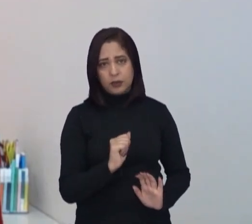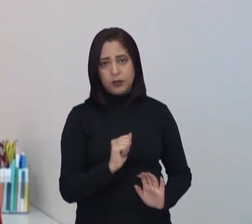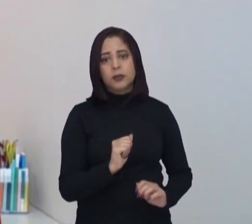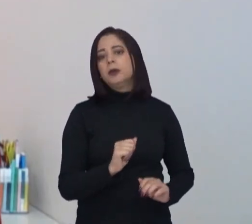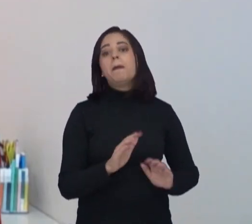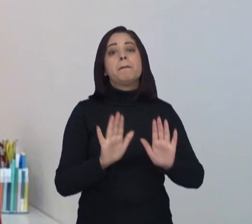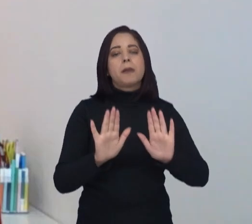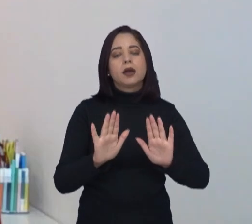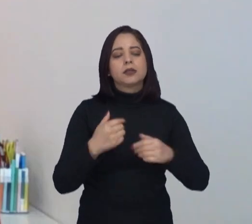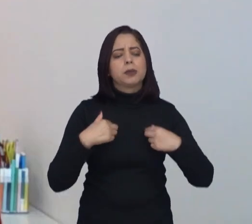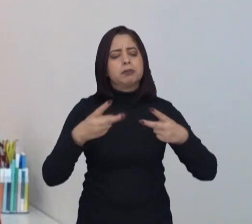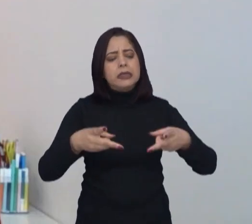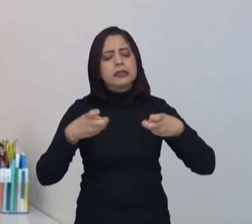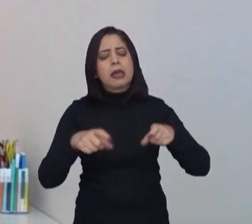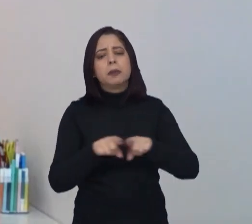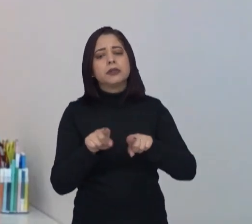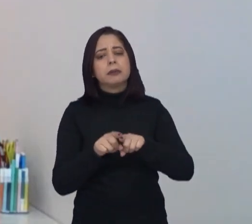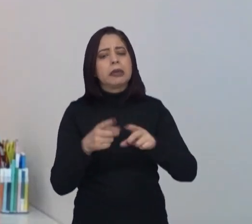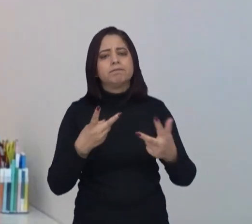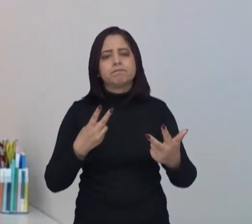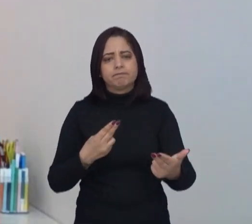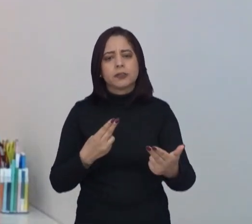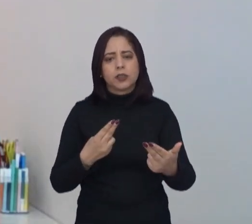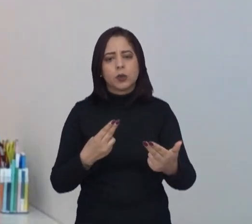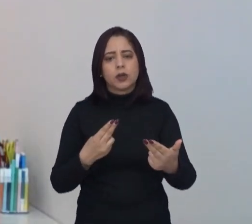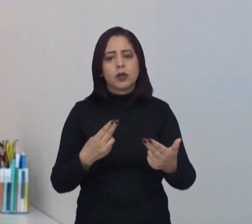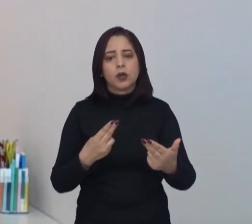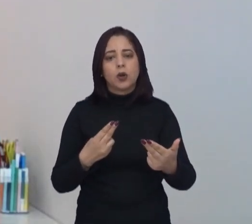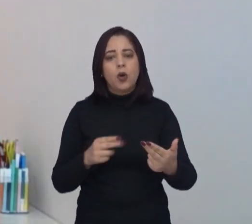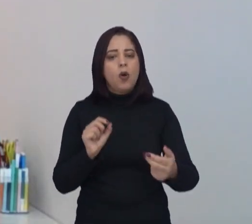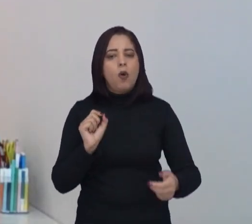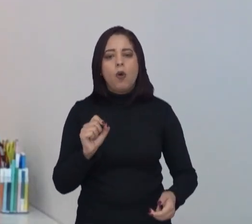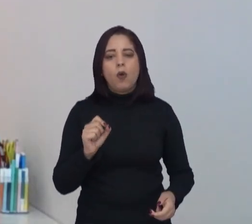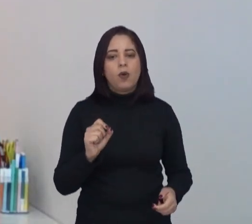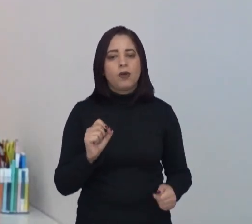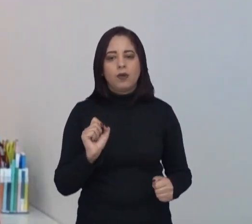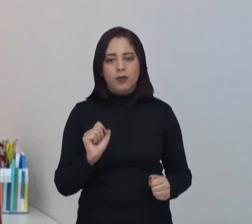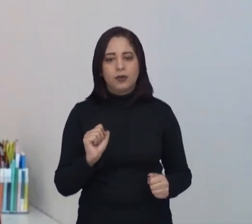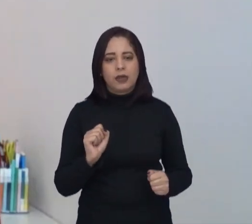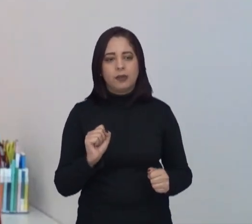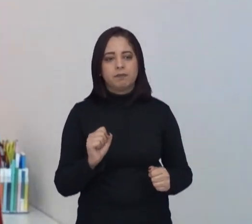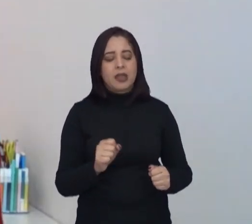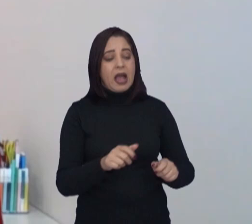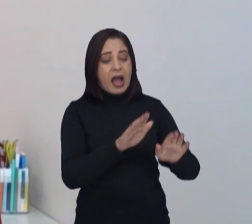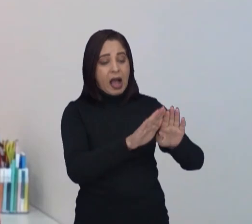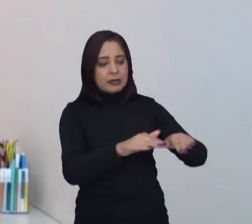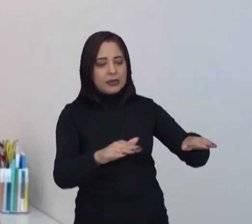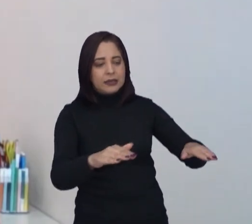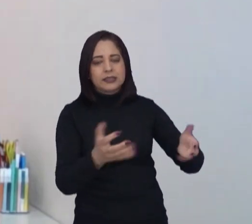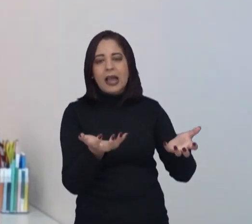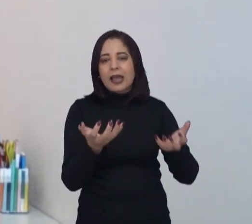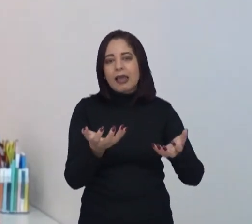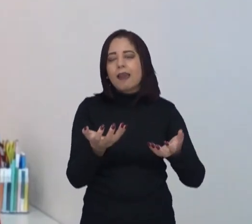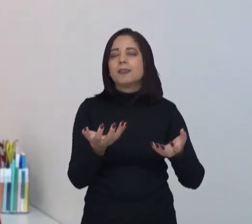adolescência. Mas o que eu percebo, né, principalmente nessa área, é a questão de corresponder às expectativas. Né? Então,